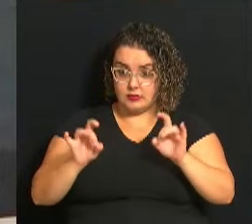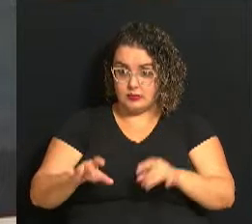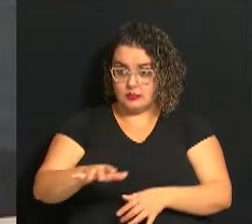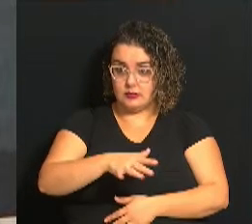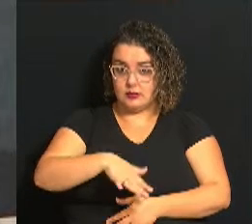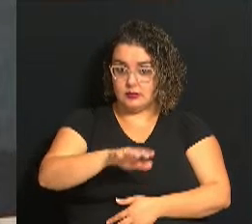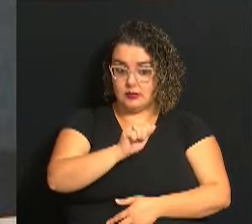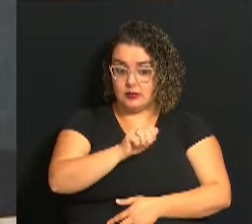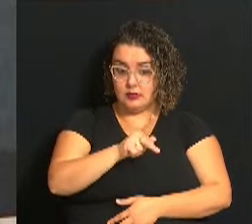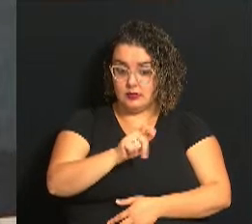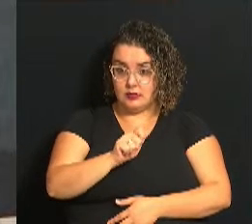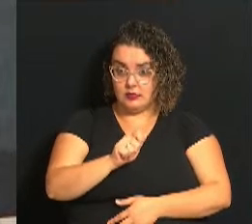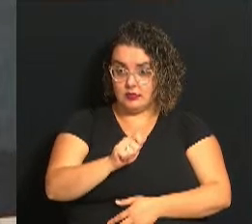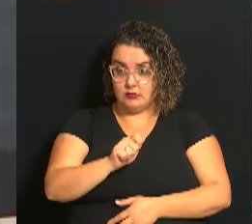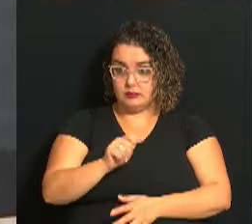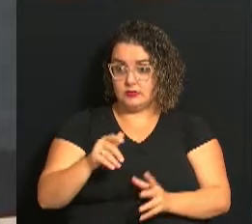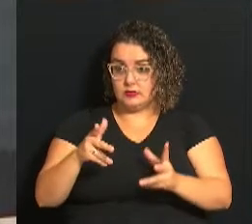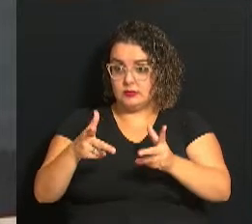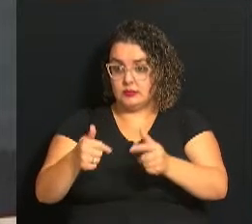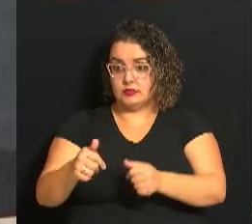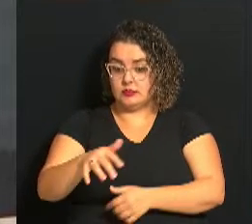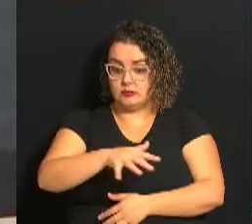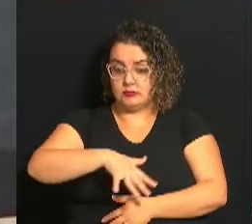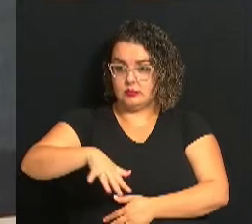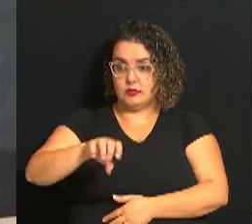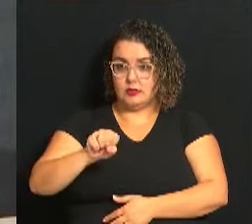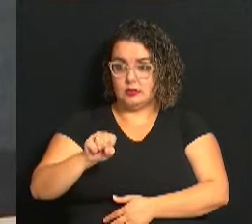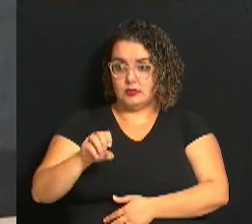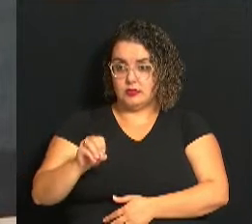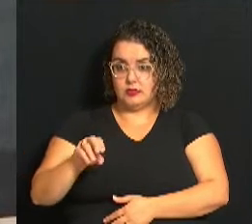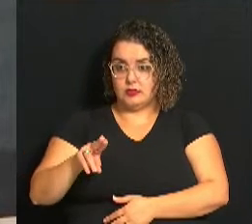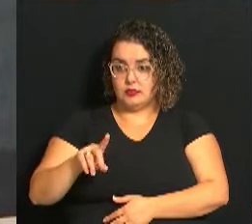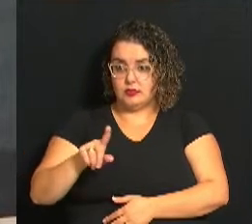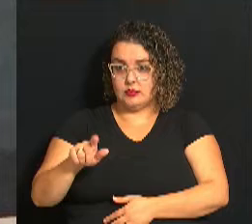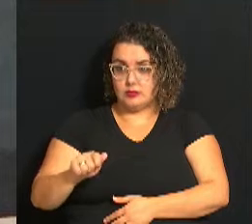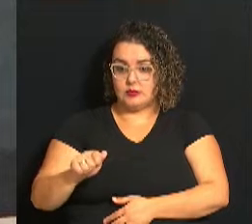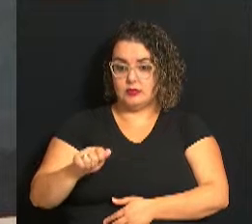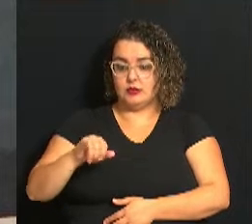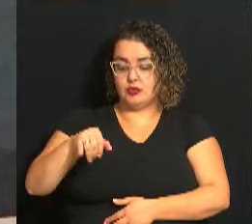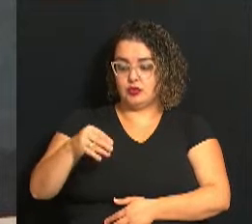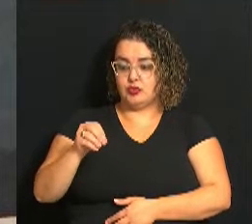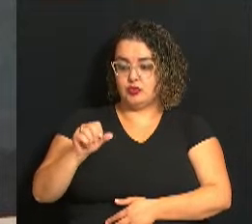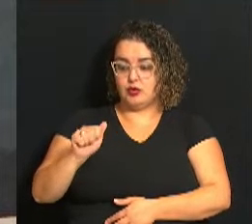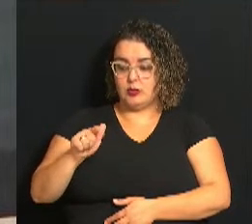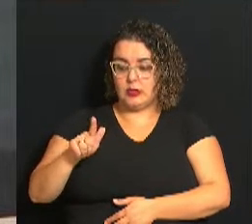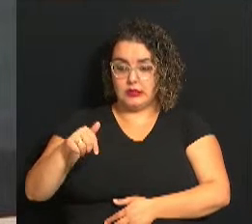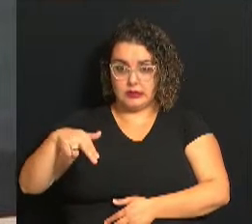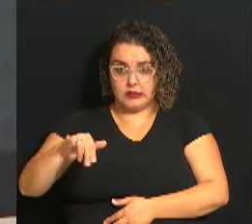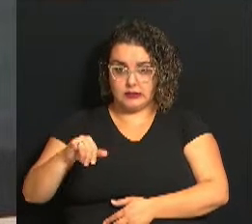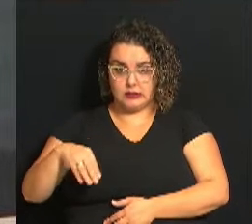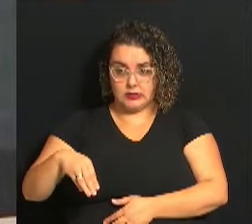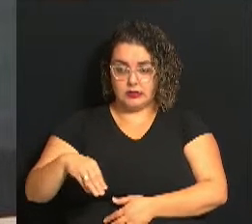APA, que inclui toda a parte de Souza, Joaquim, enfim, desde aqui